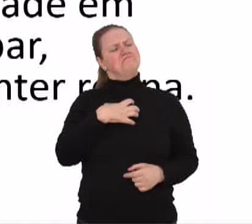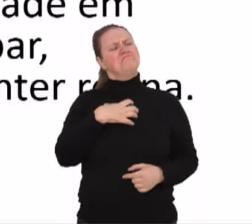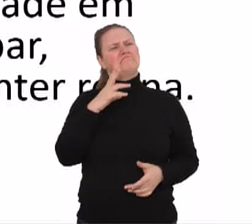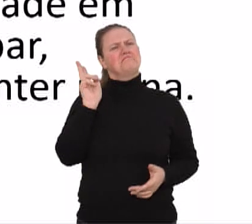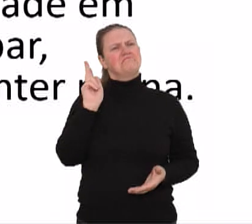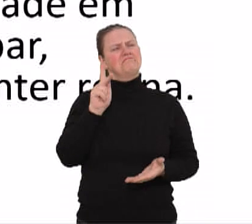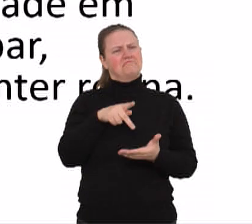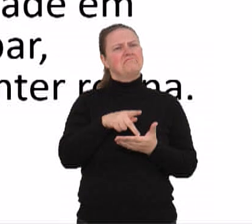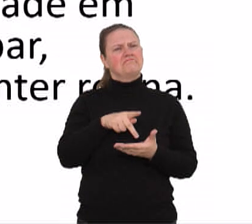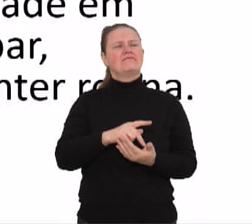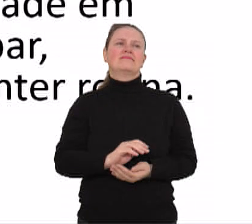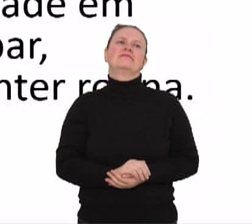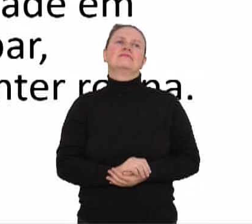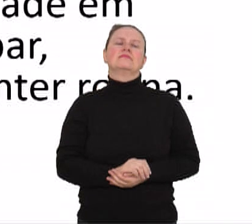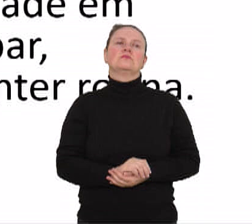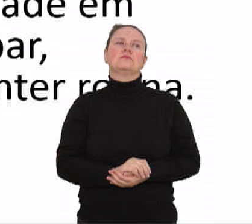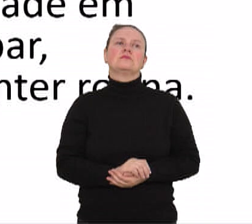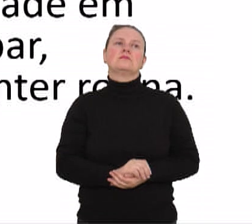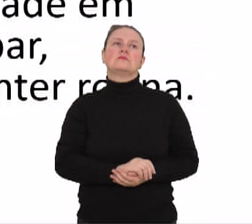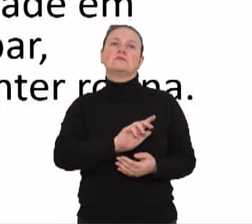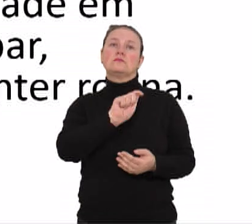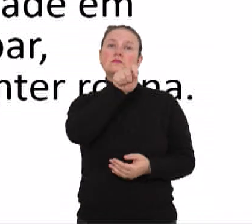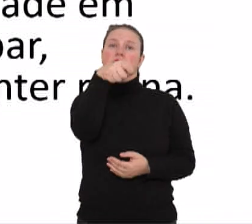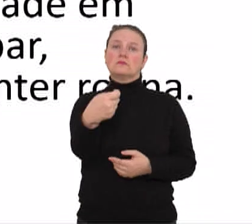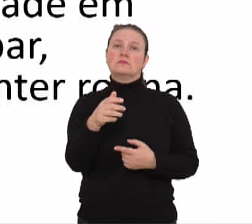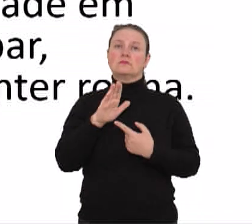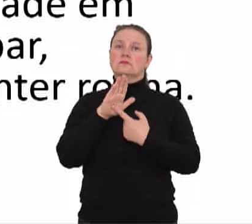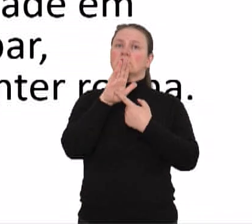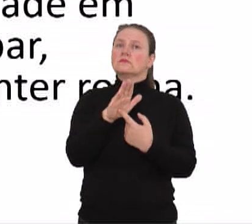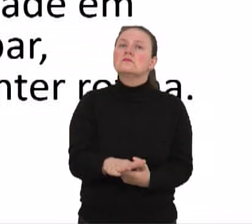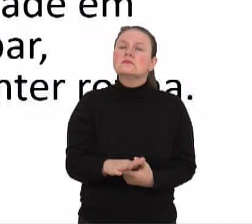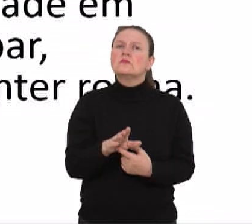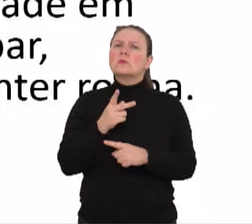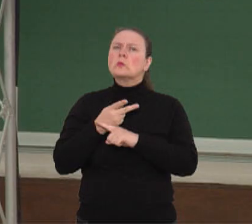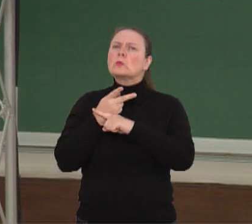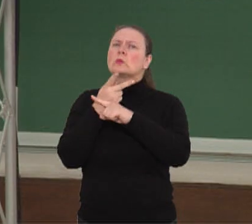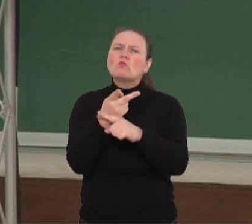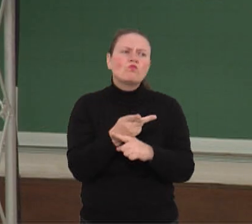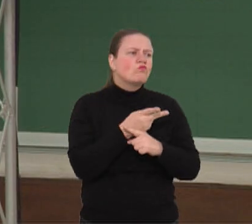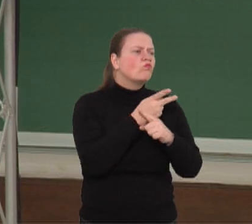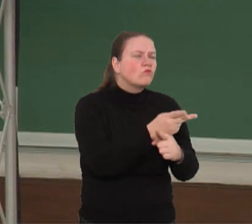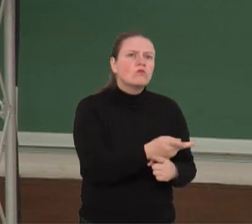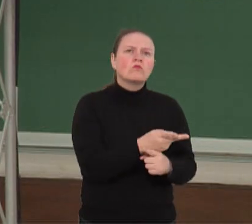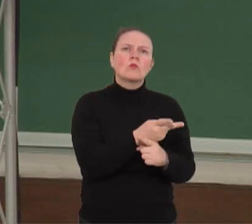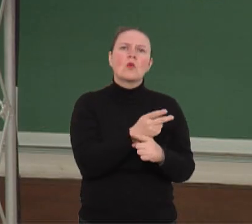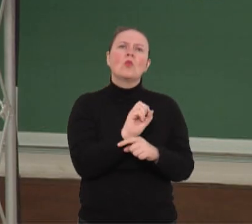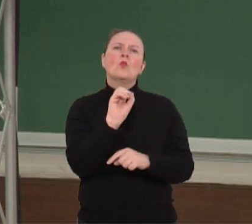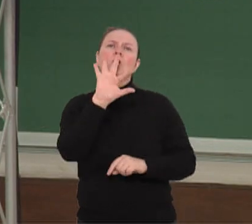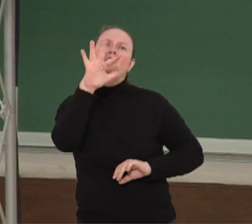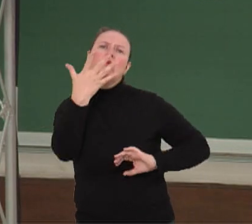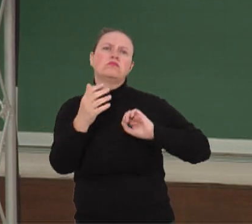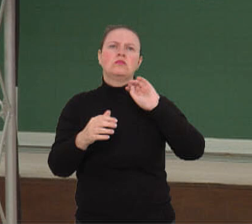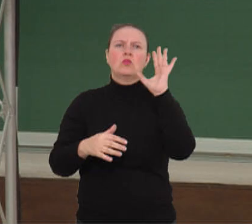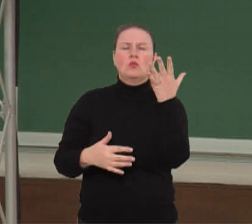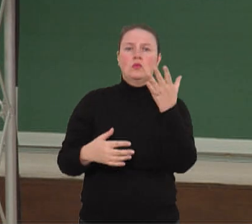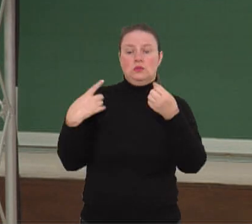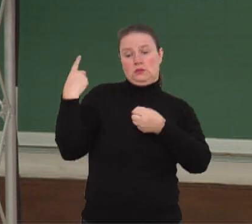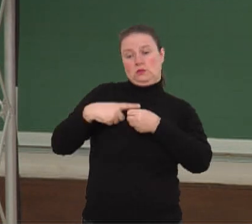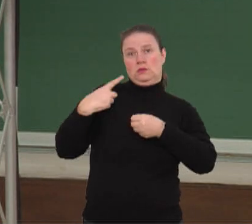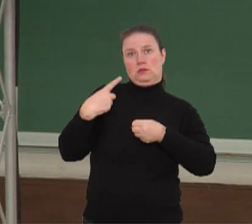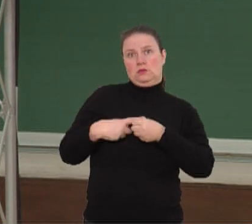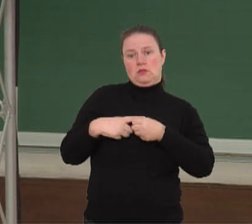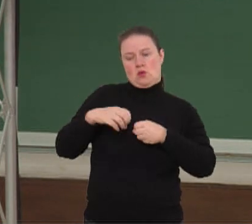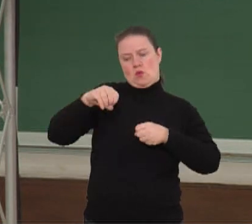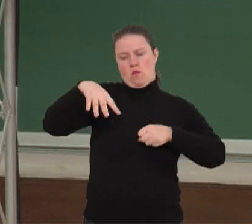Reaproximação com a cosmologia. Gente, buscar entender os fenômenos. Quem mora em cidades com ambiente iluminado acaba ficando um